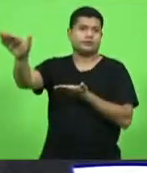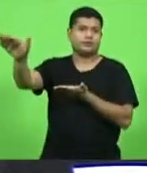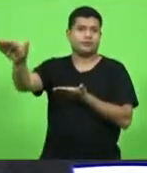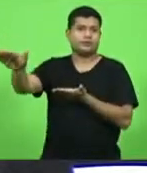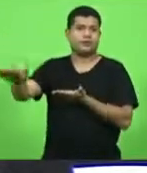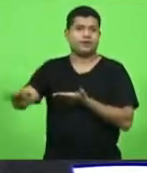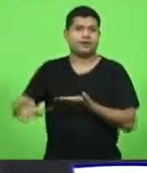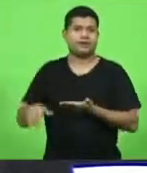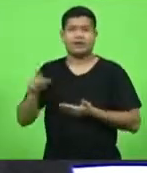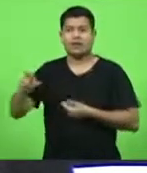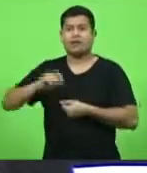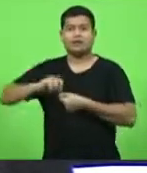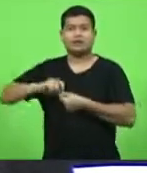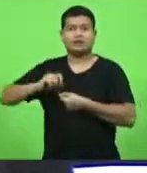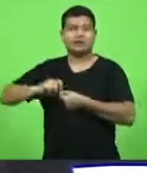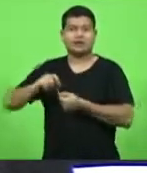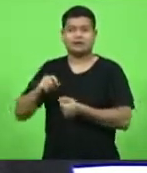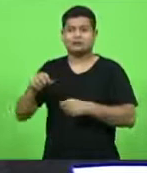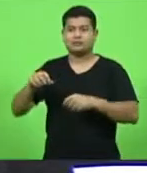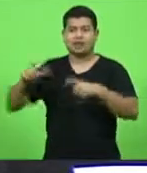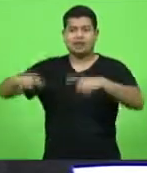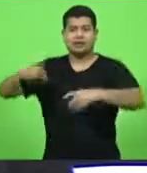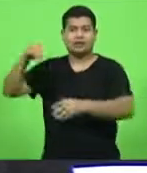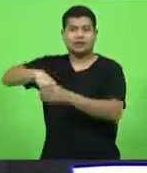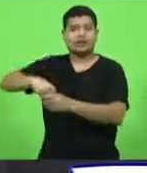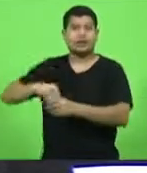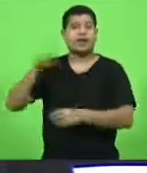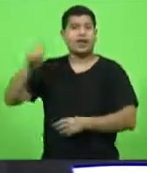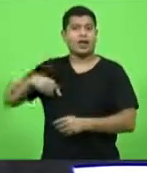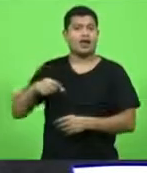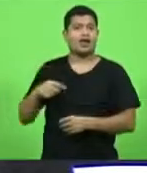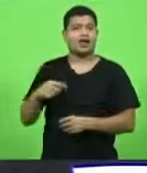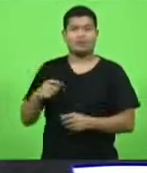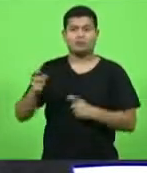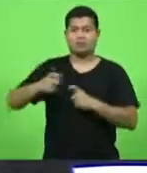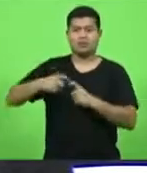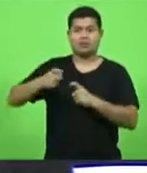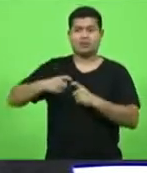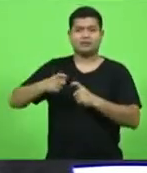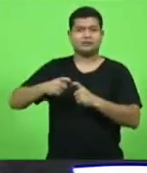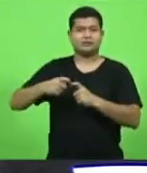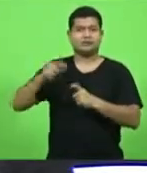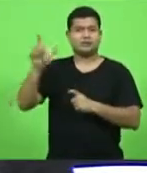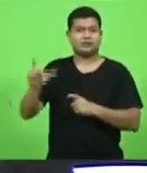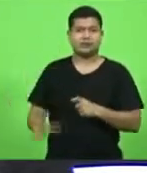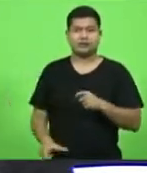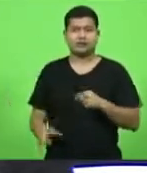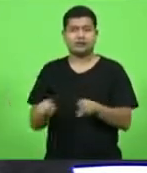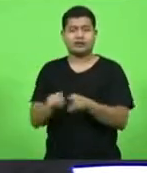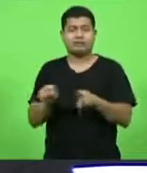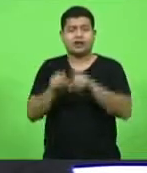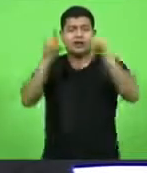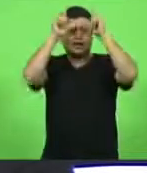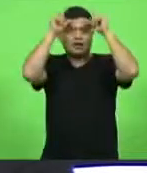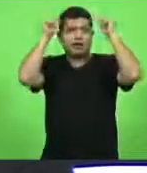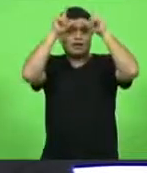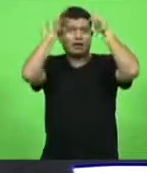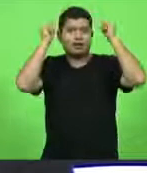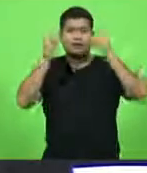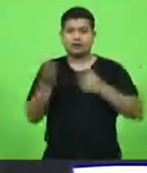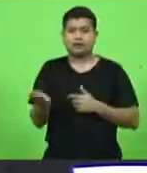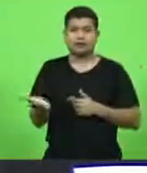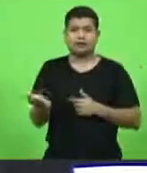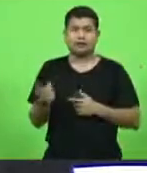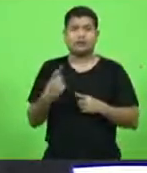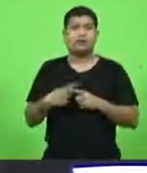a faxina lá nas bases são os médicos e são os enfermeiros por quê Porque